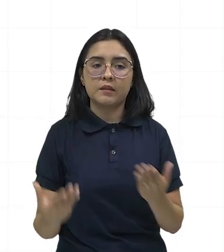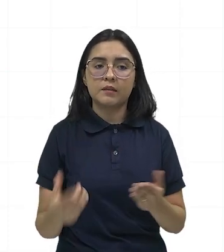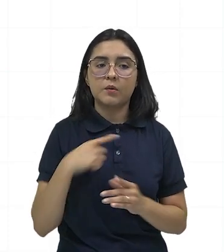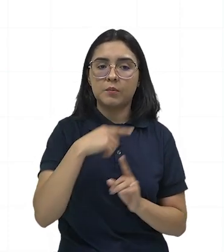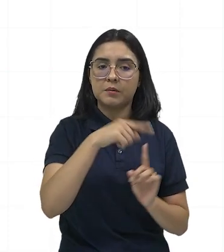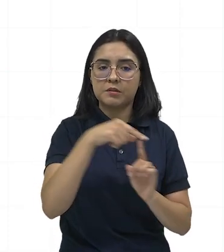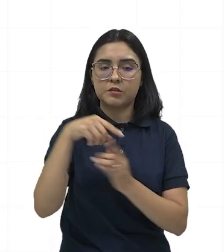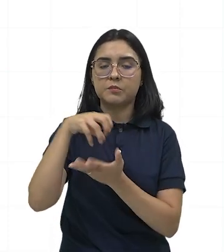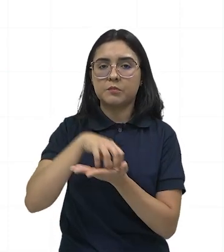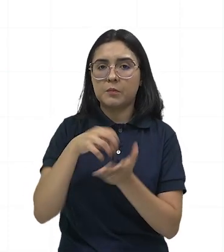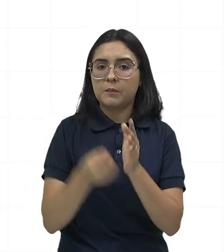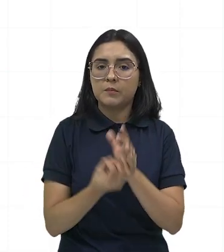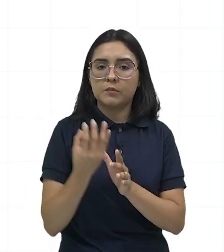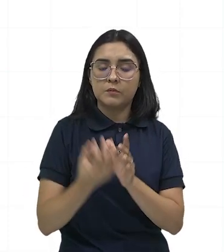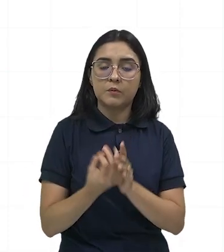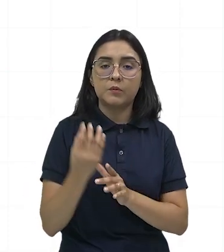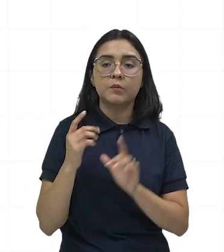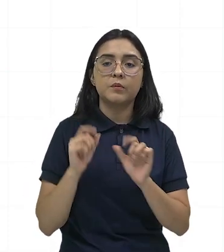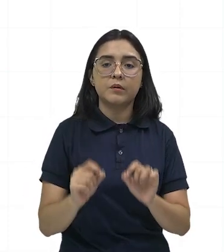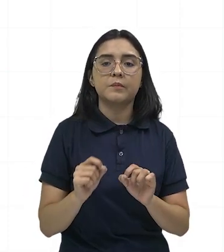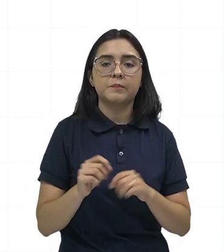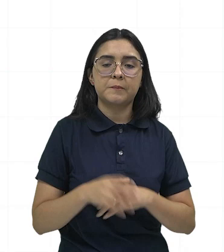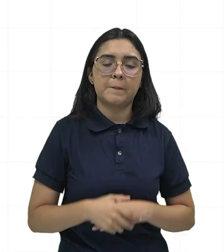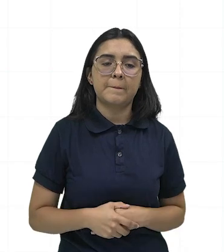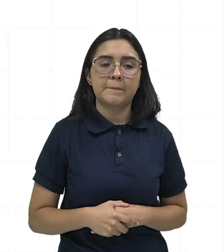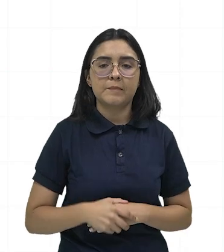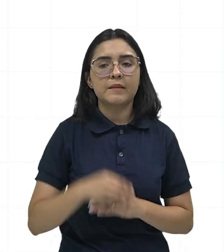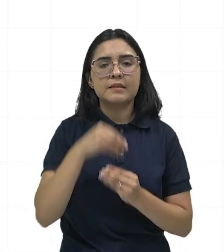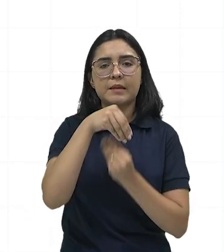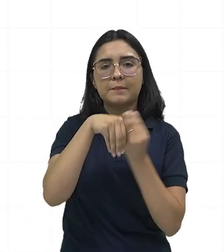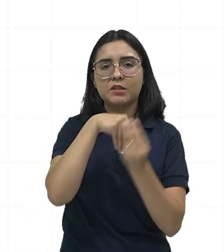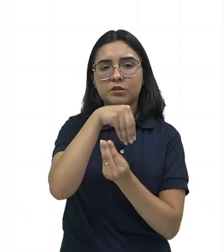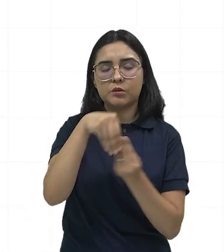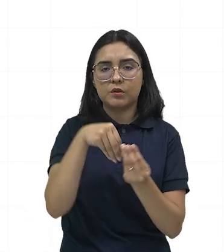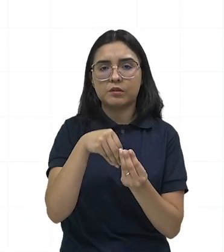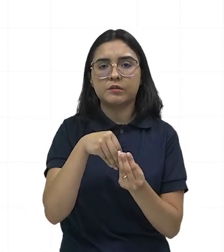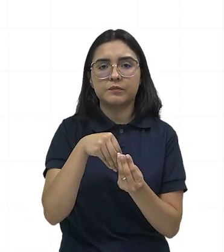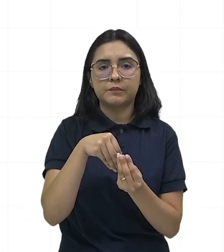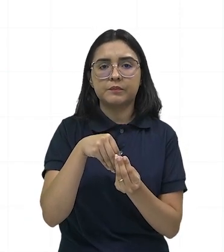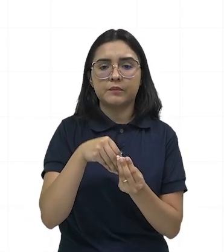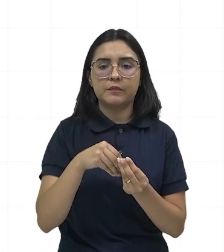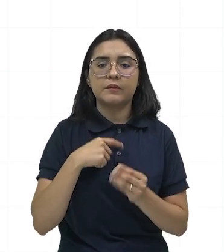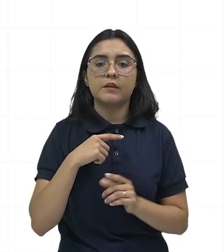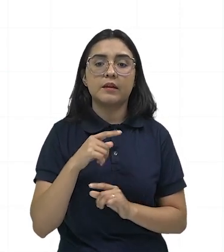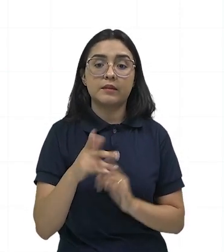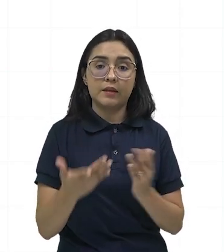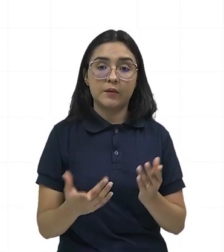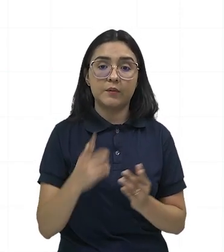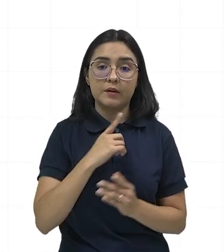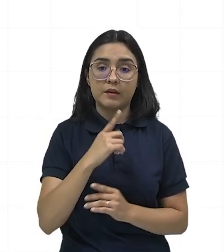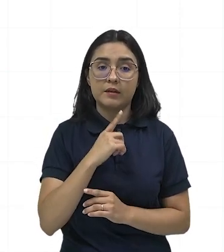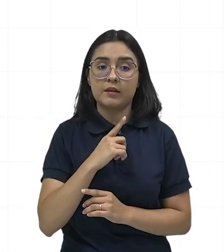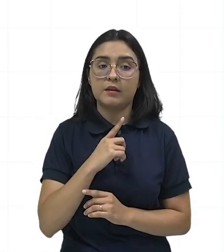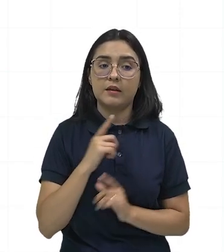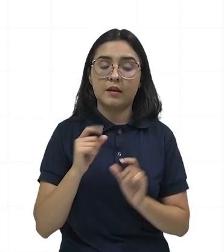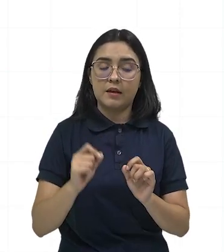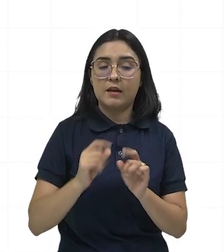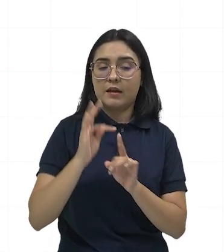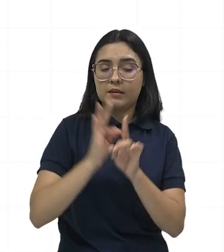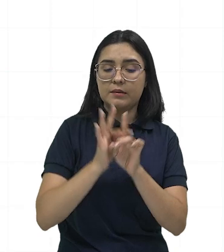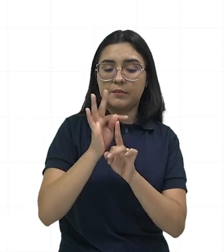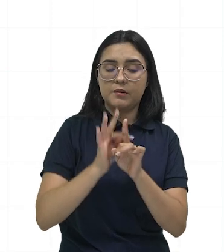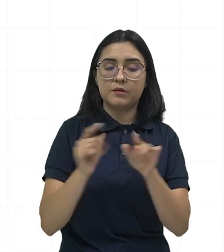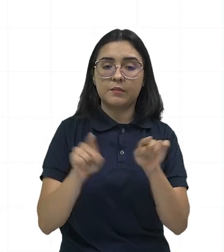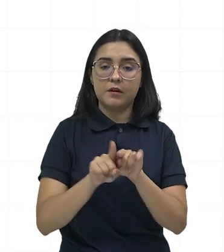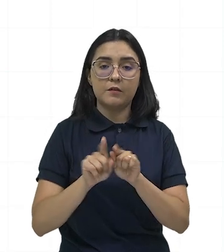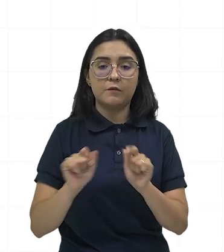usinas termossolares faz com que, né, essa mistura aí, nós temos aí a grande temperatura e as altas pressões de